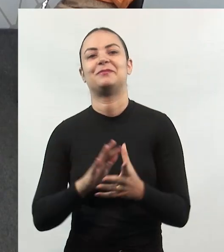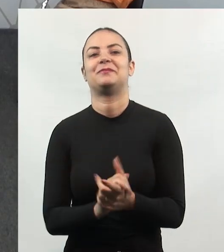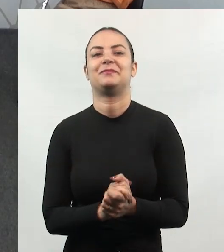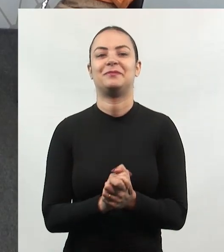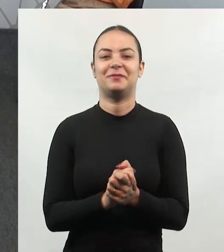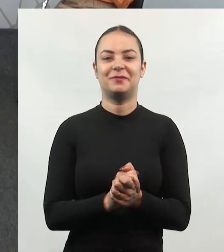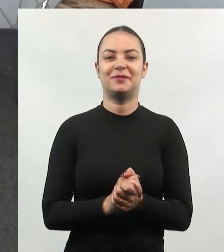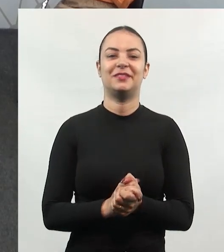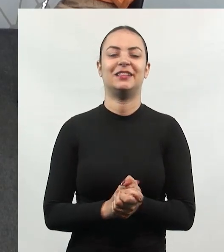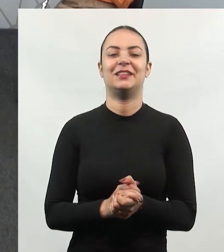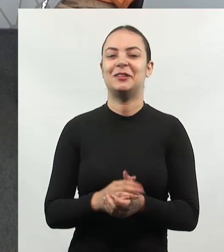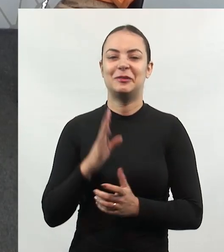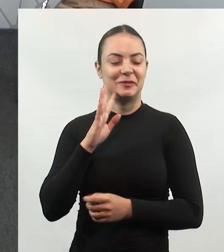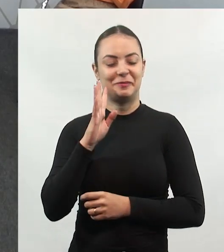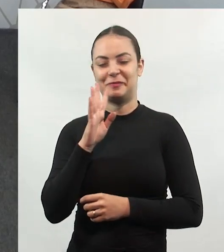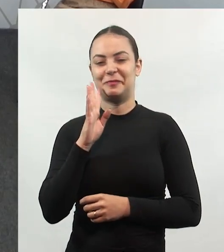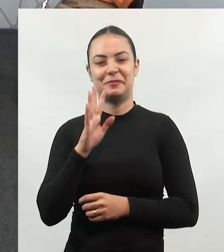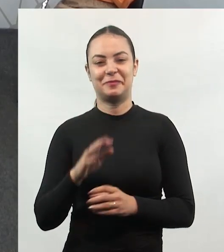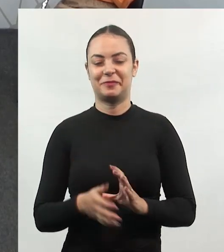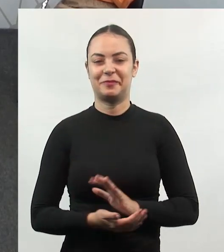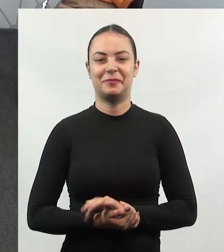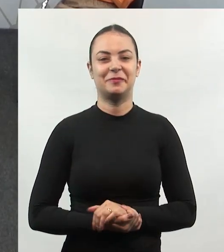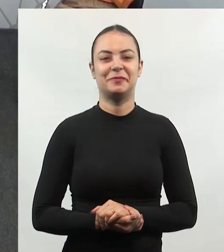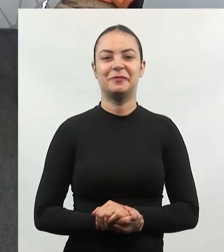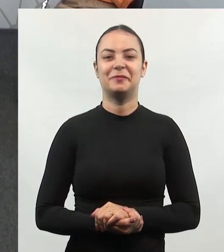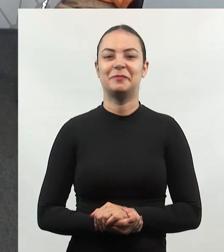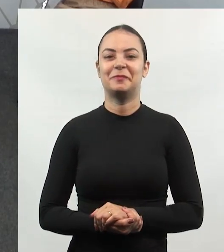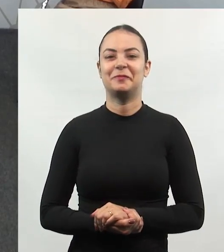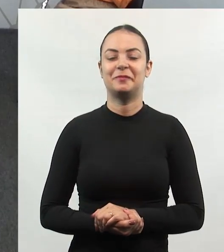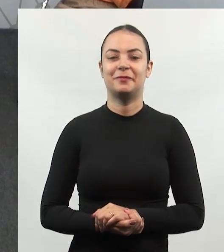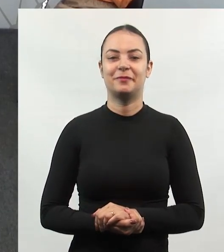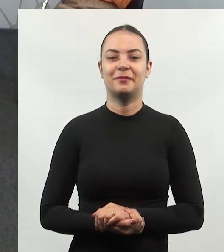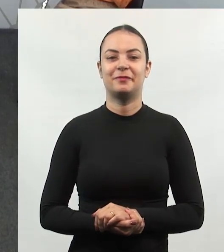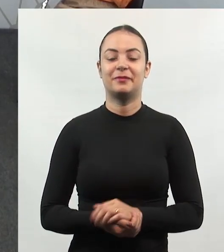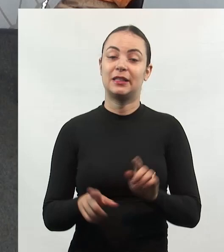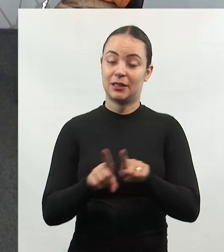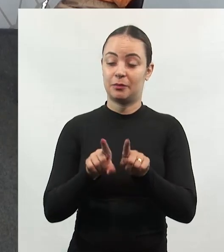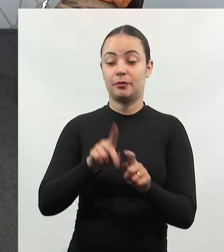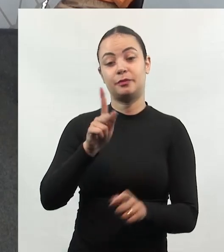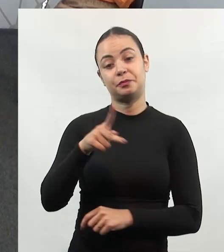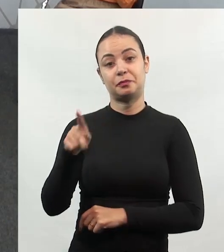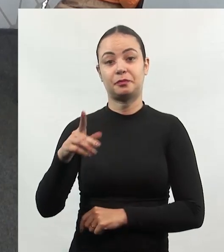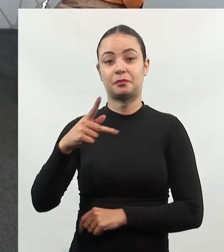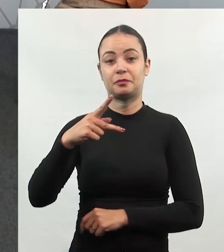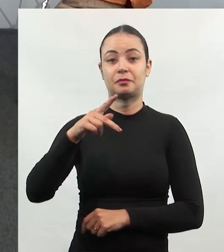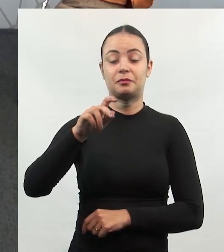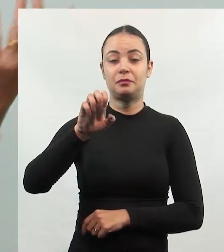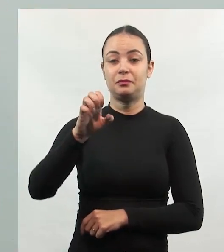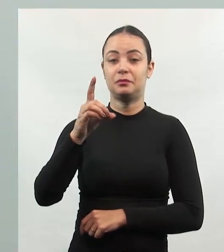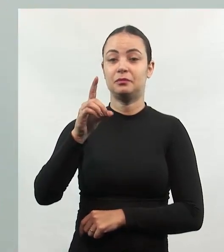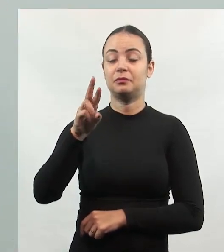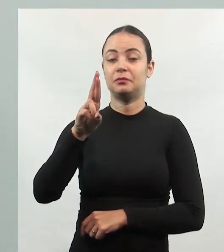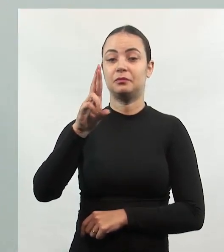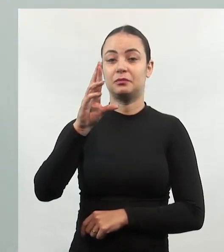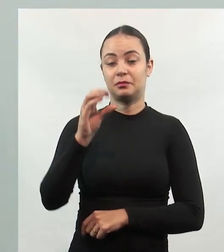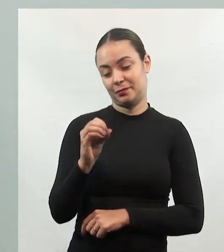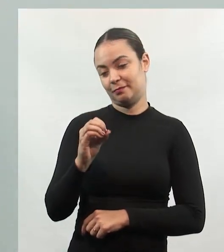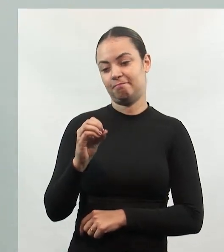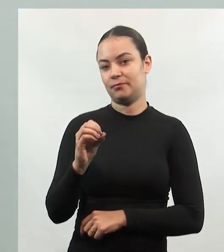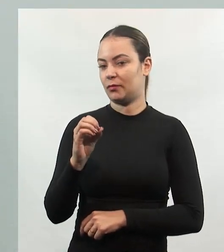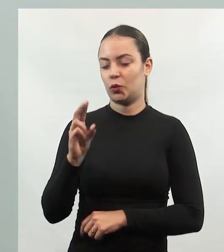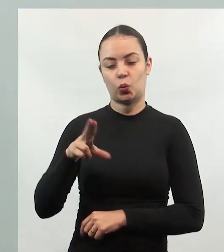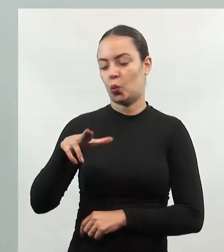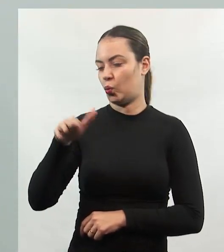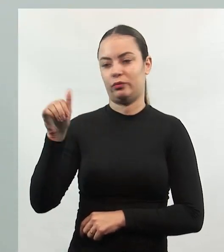esquece, né, os versos dele que ele dizia, as músicas, né, nada do que foi será de novo, do jeito que já foi um dia, ele cantava em sala de